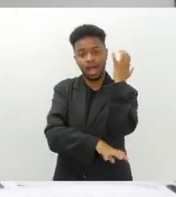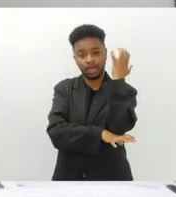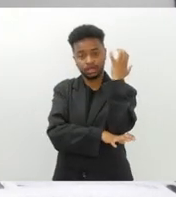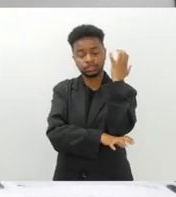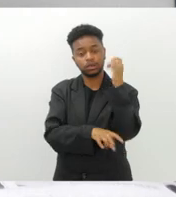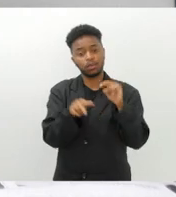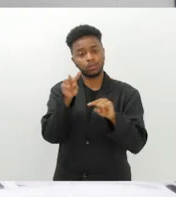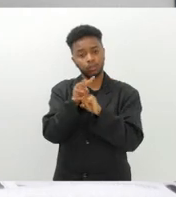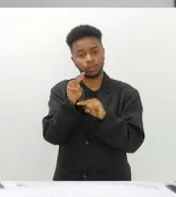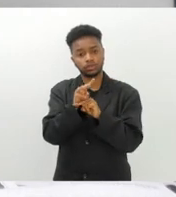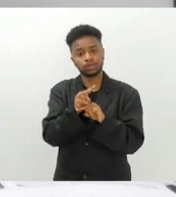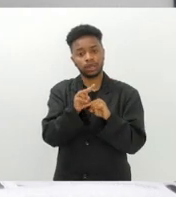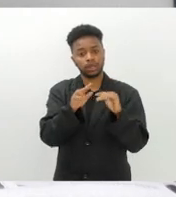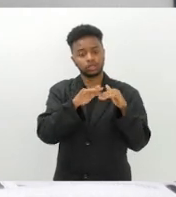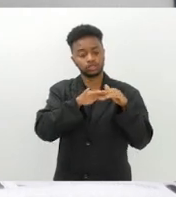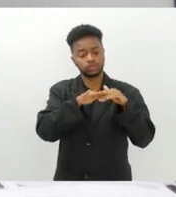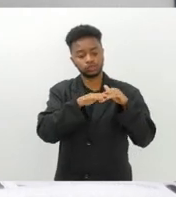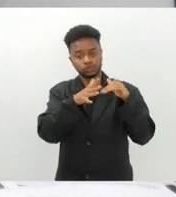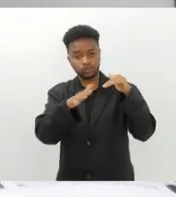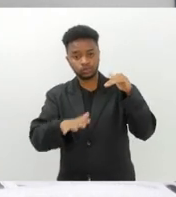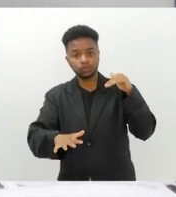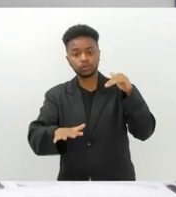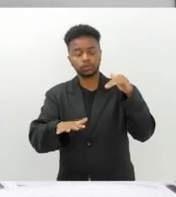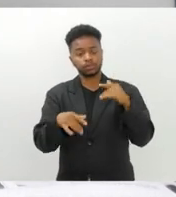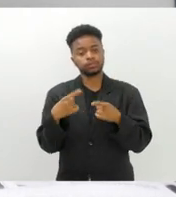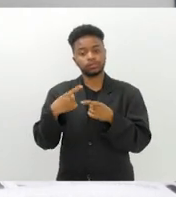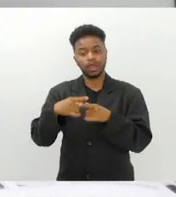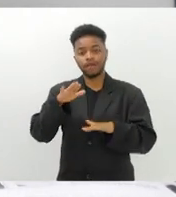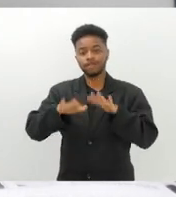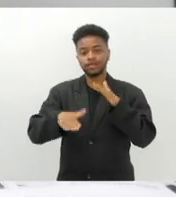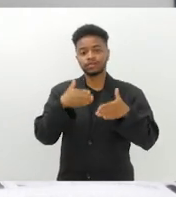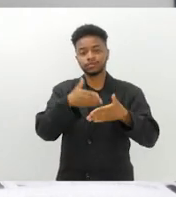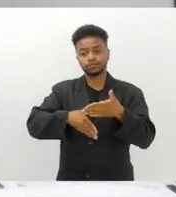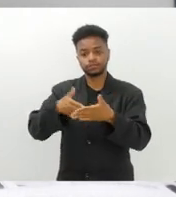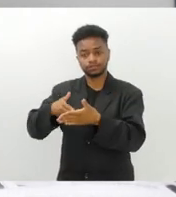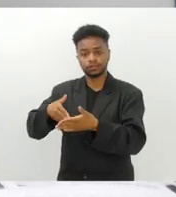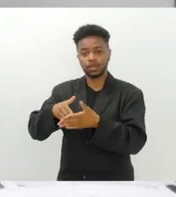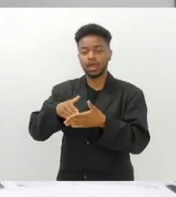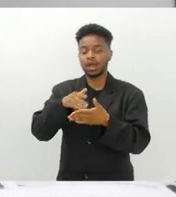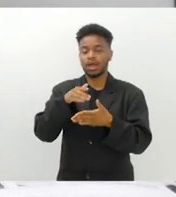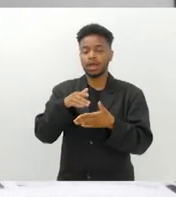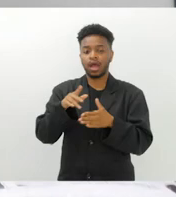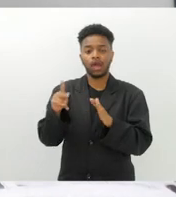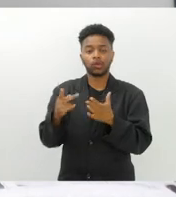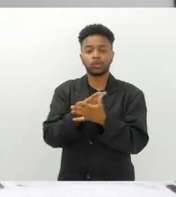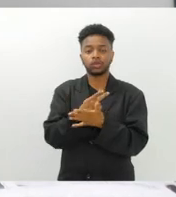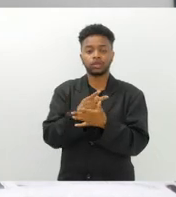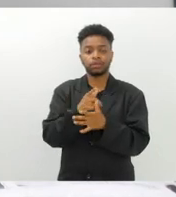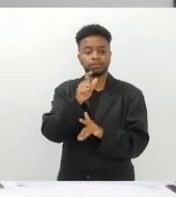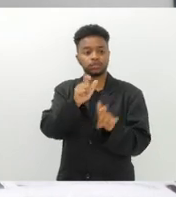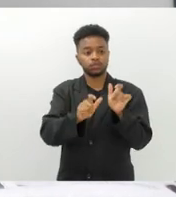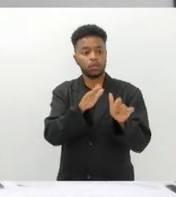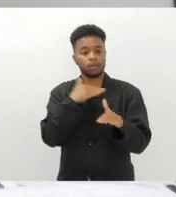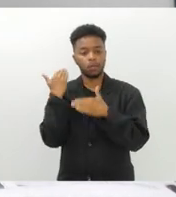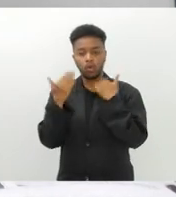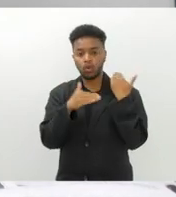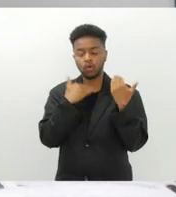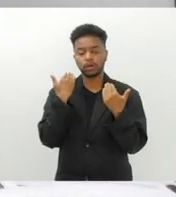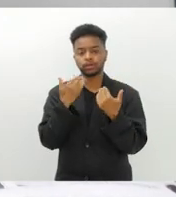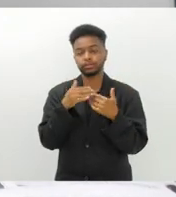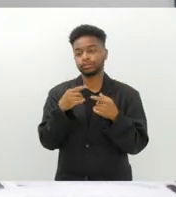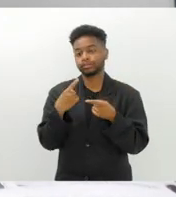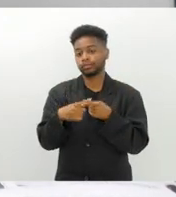Muitas vezes as árvores seguram as encostas e impedem que gente morra quando tem uma chuva muito forte. Não